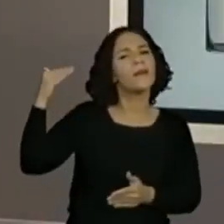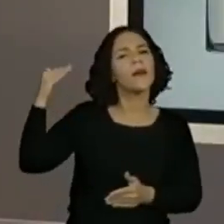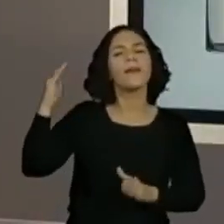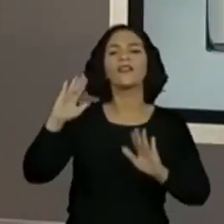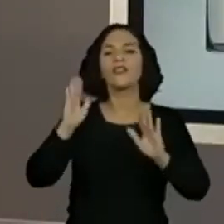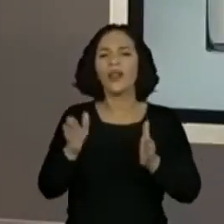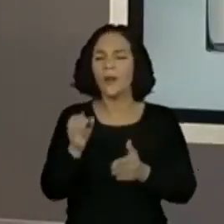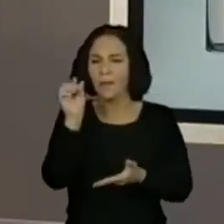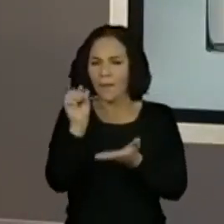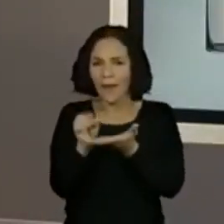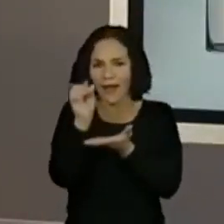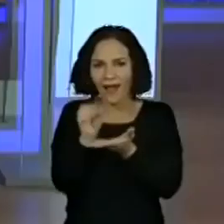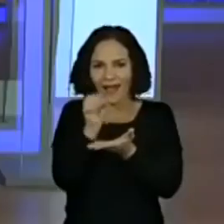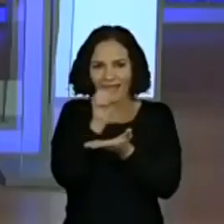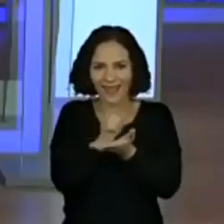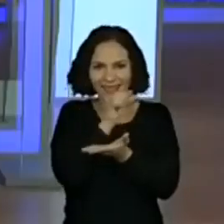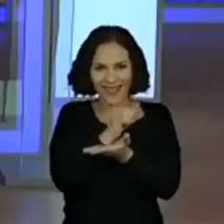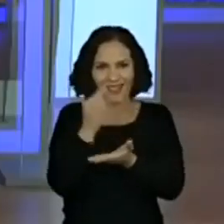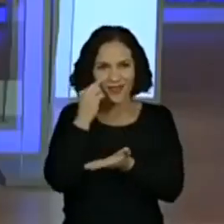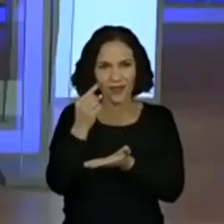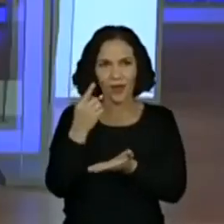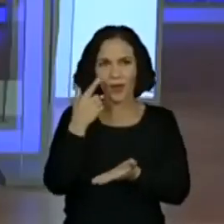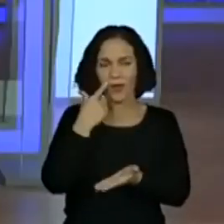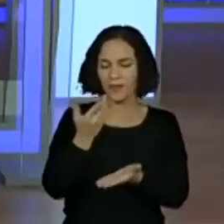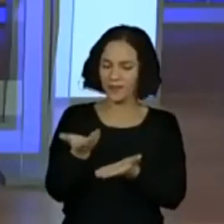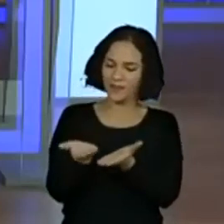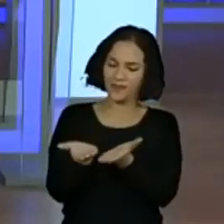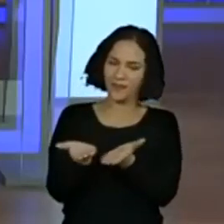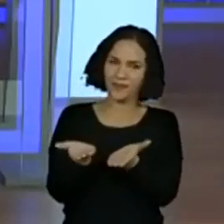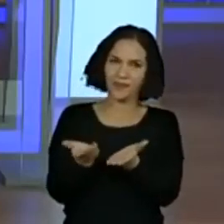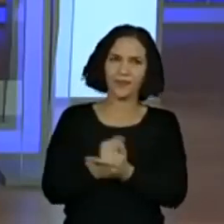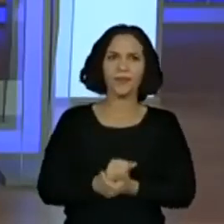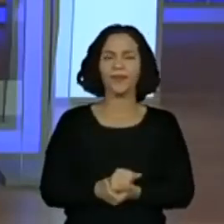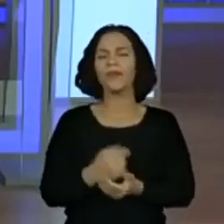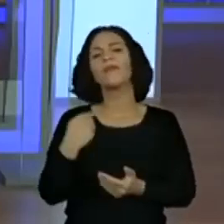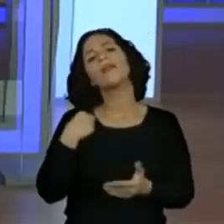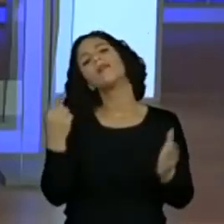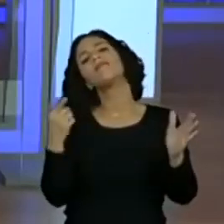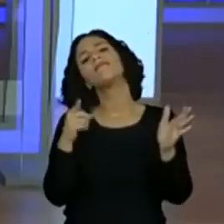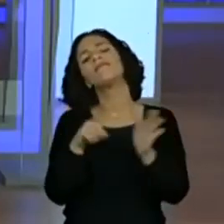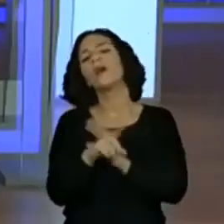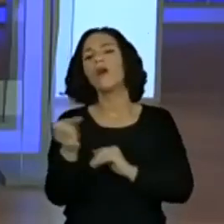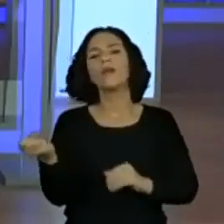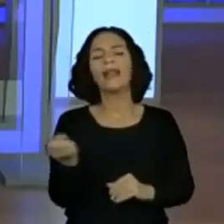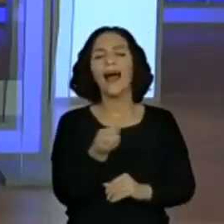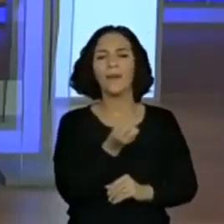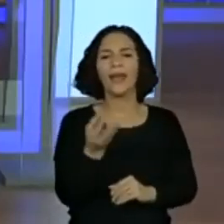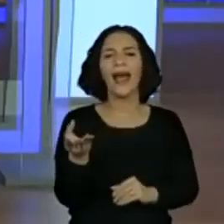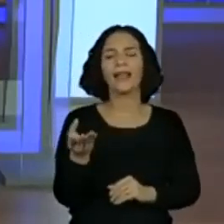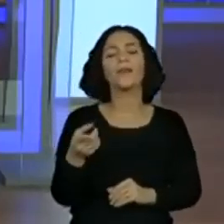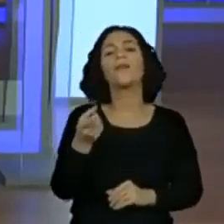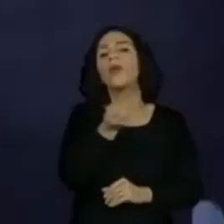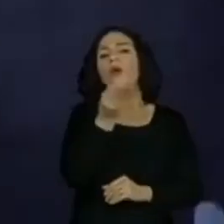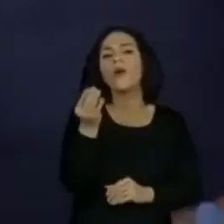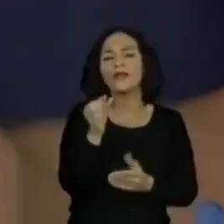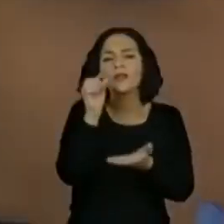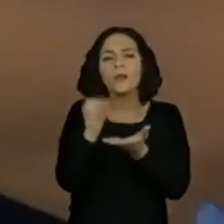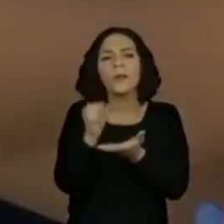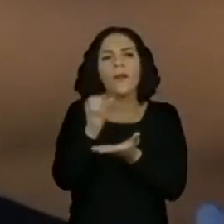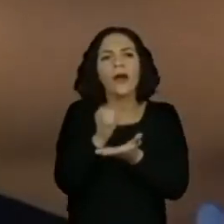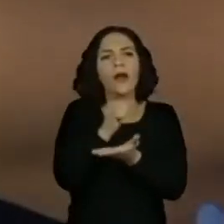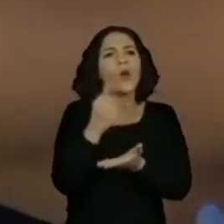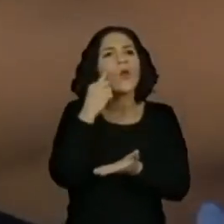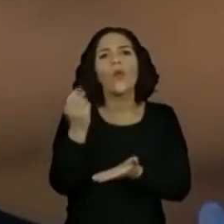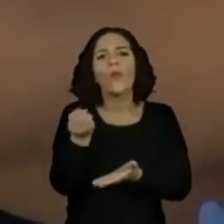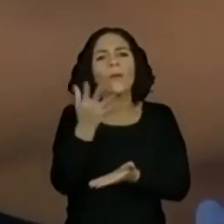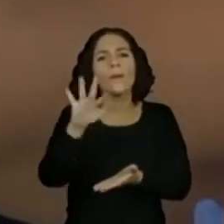com palitos, ó, vou tirar. Quantos palitos vocês acham que tem aqui, neste primeiro copo?